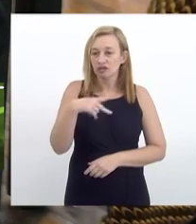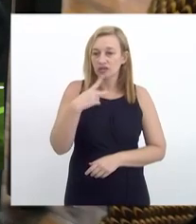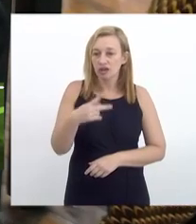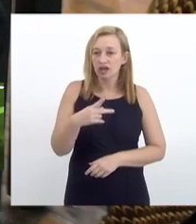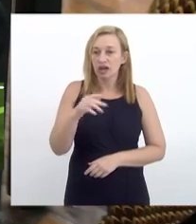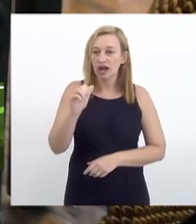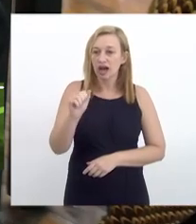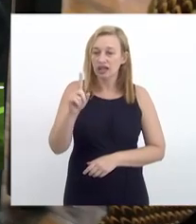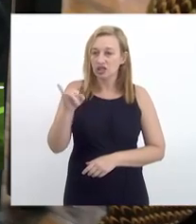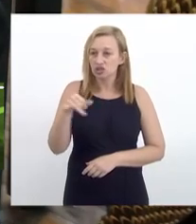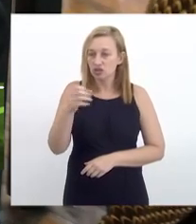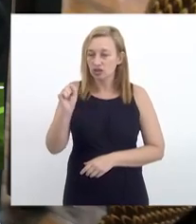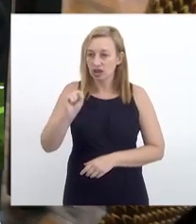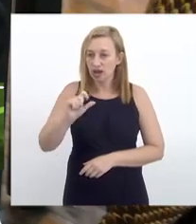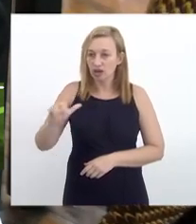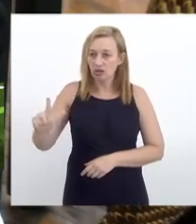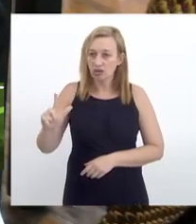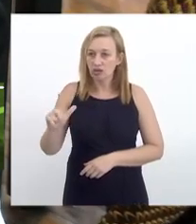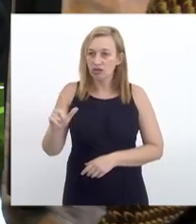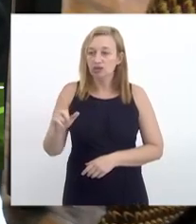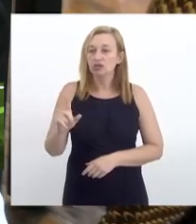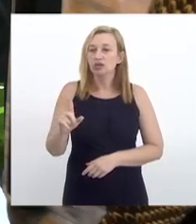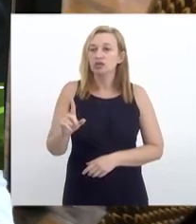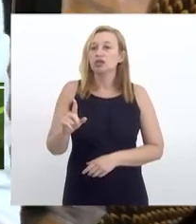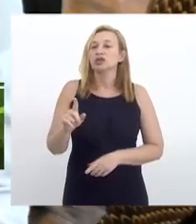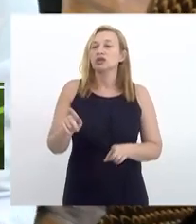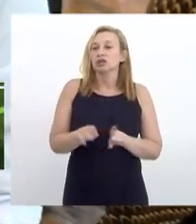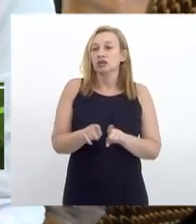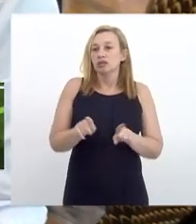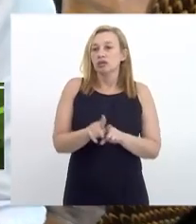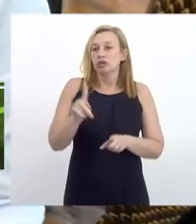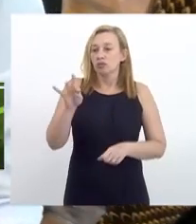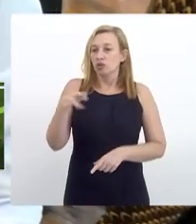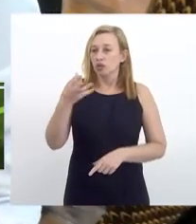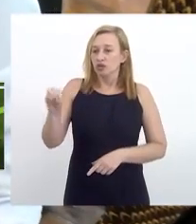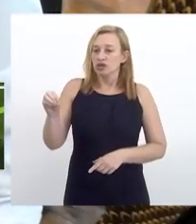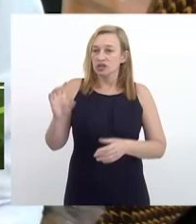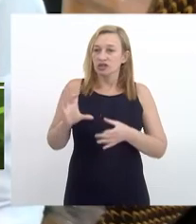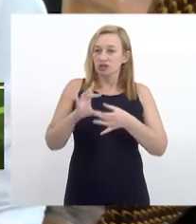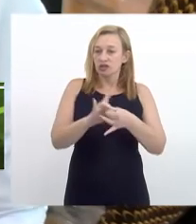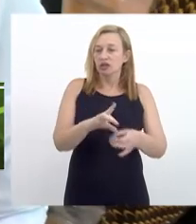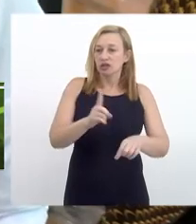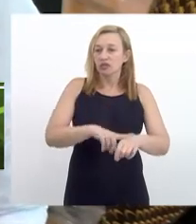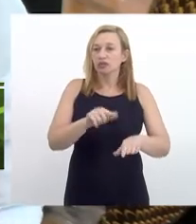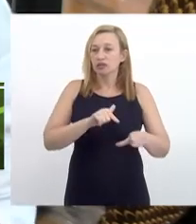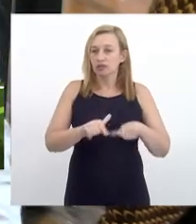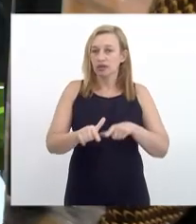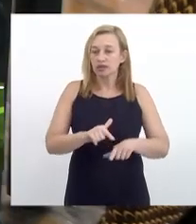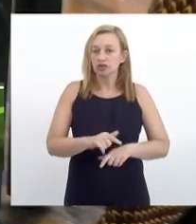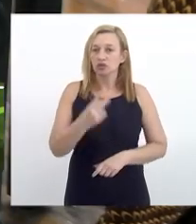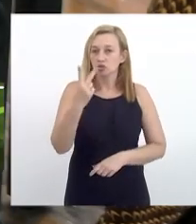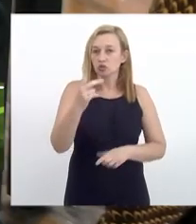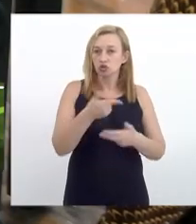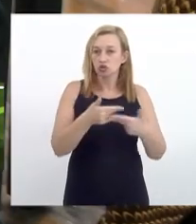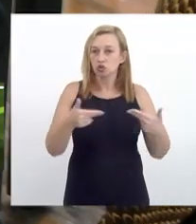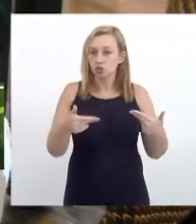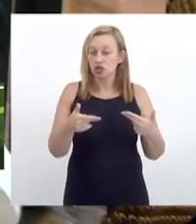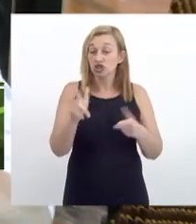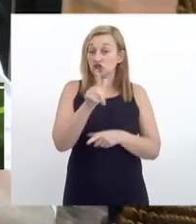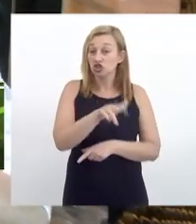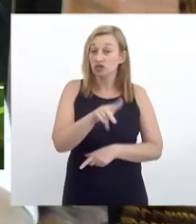Adicionais remuneratórios E promoções e progressões Vinculadas a tempo de serviço São duas coisas